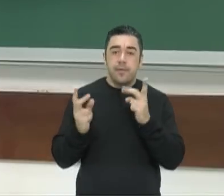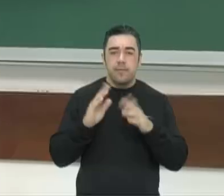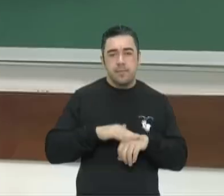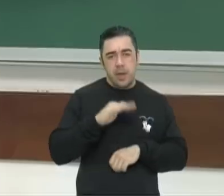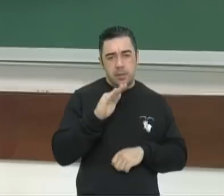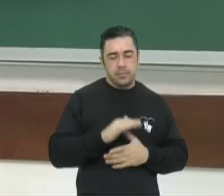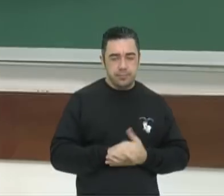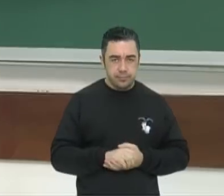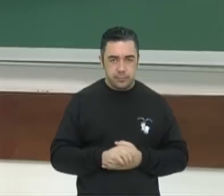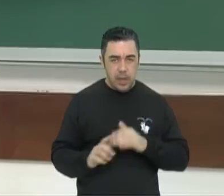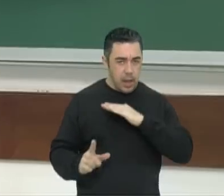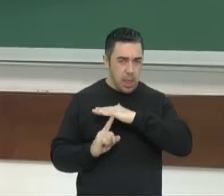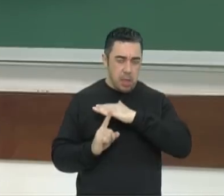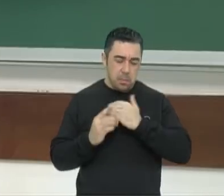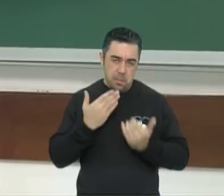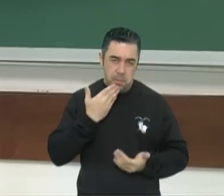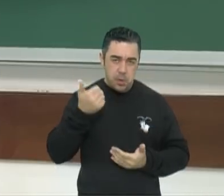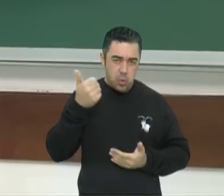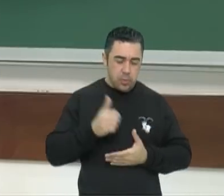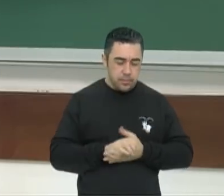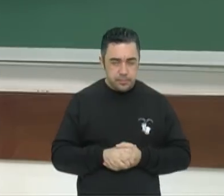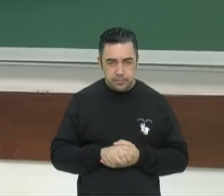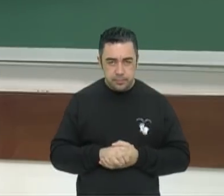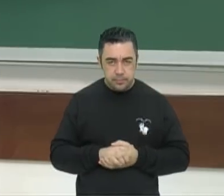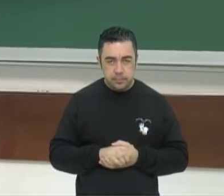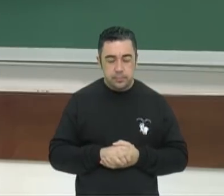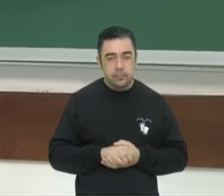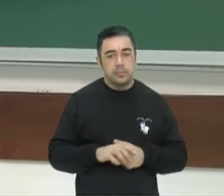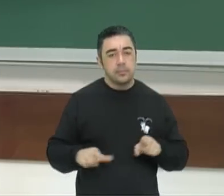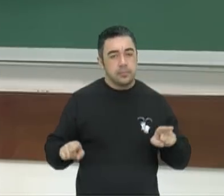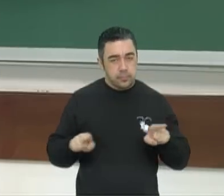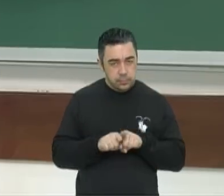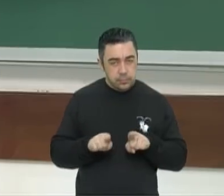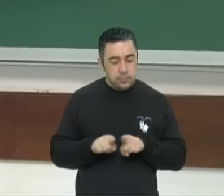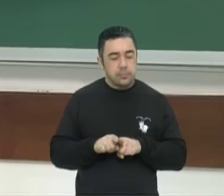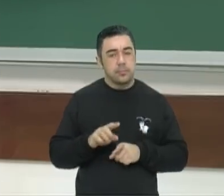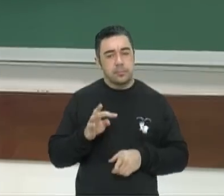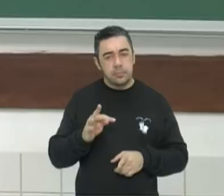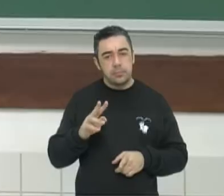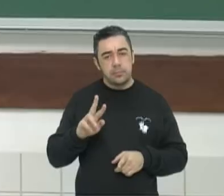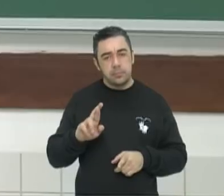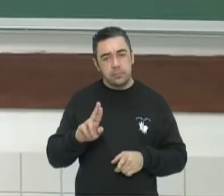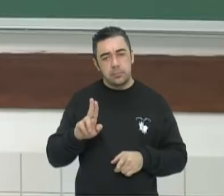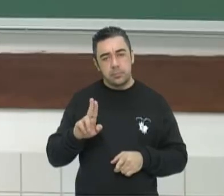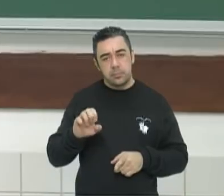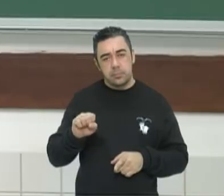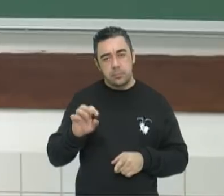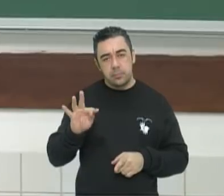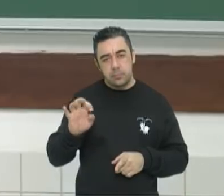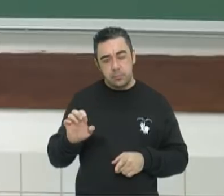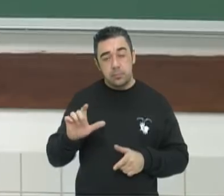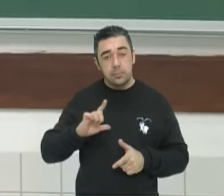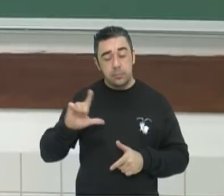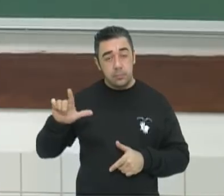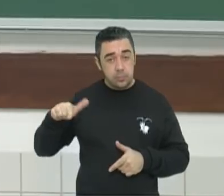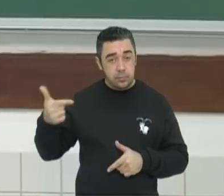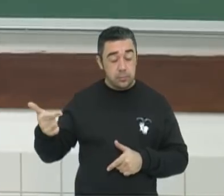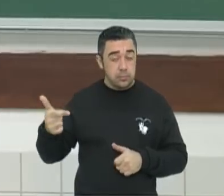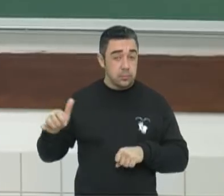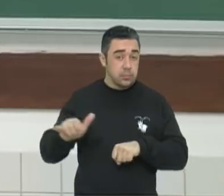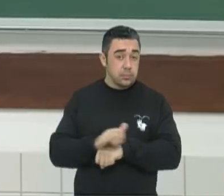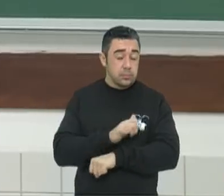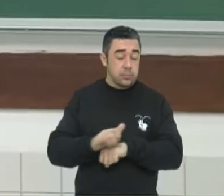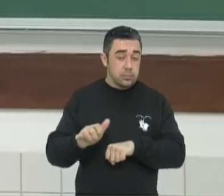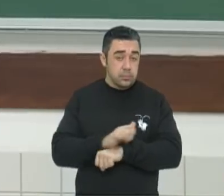clientes. Tranquilo? Além dessa forma do trust, nós temos outra forma, outra estratégia